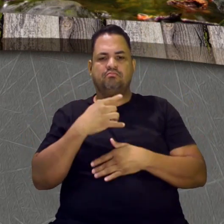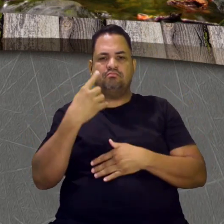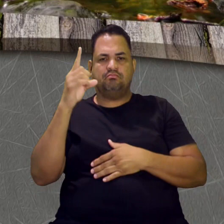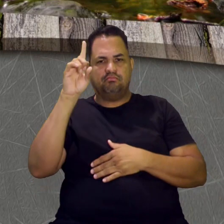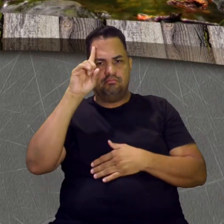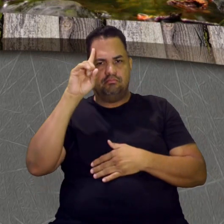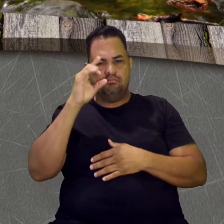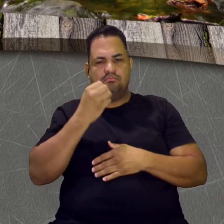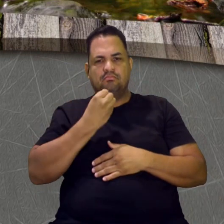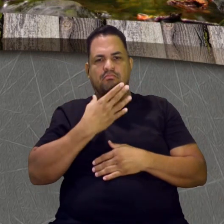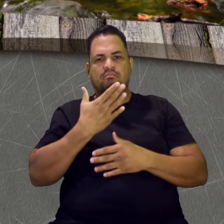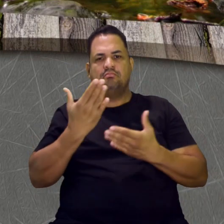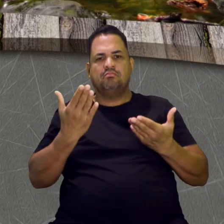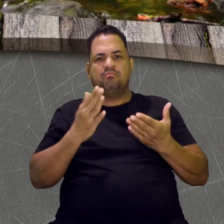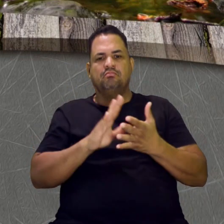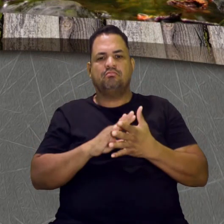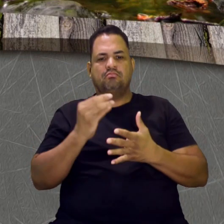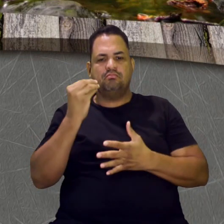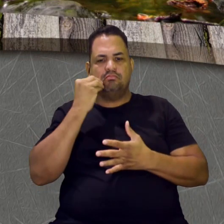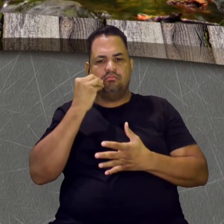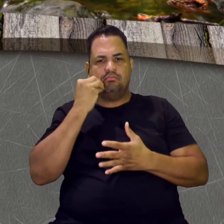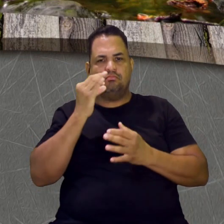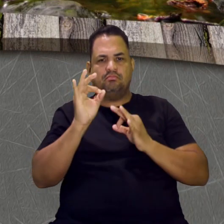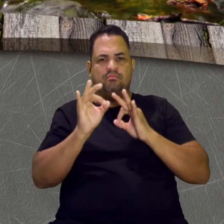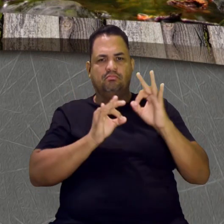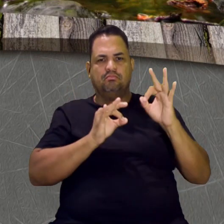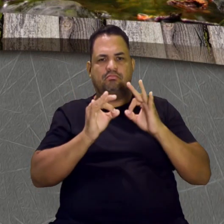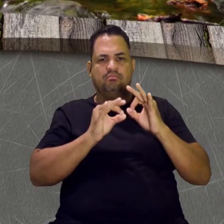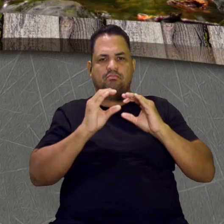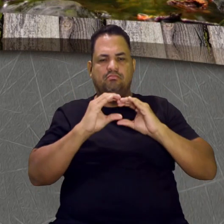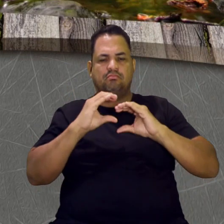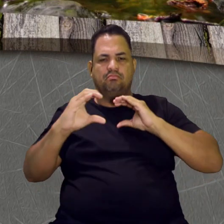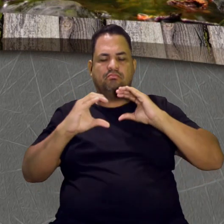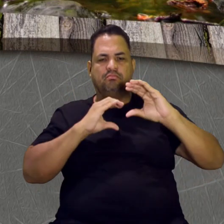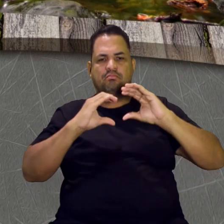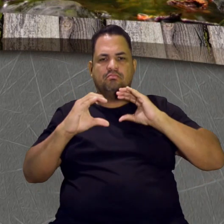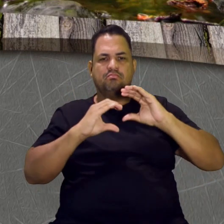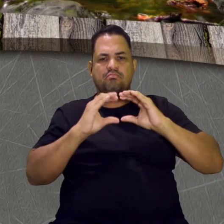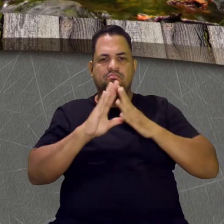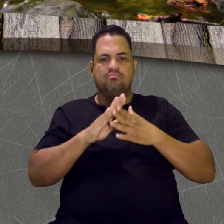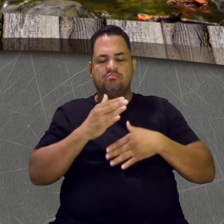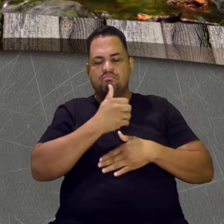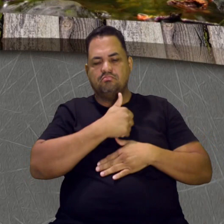dia, tá bom? Tudo isso para tentar estabelecer uma comunicação